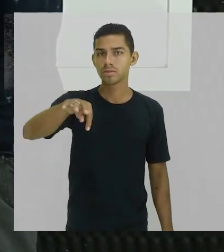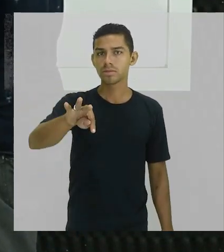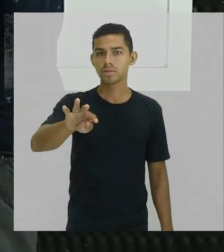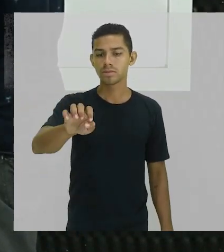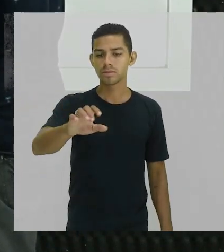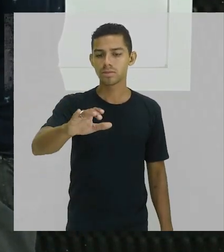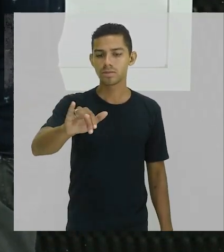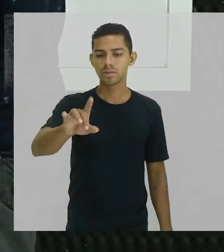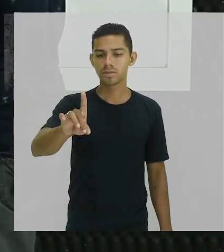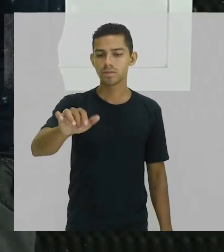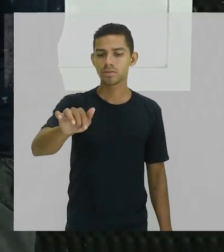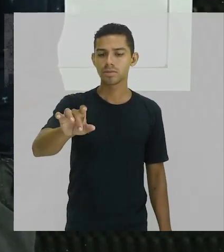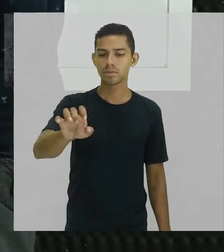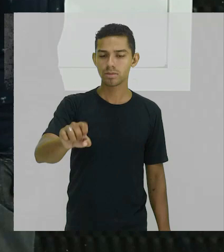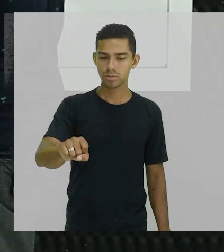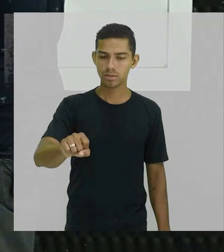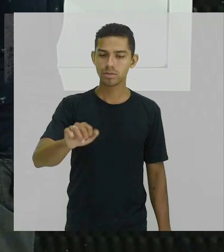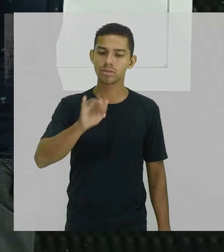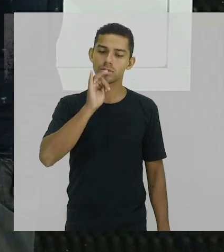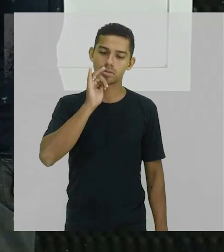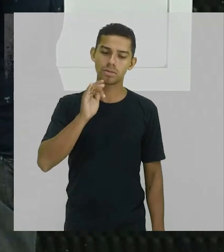Essa intensidade